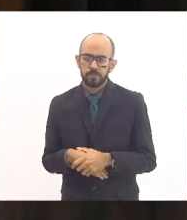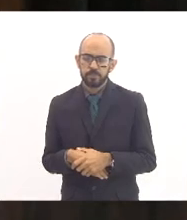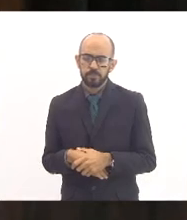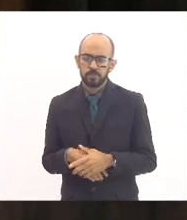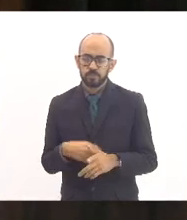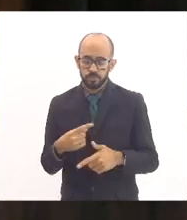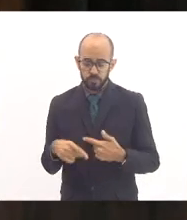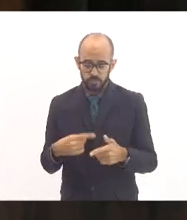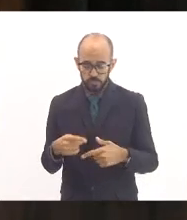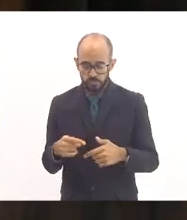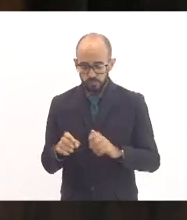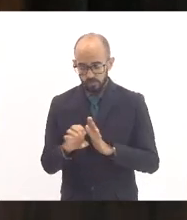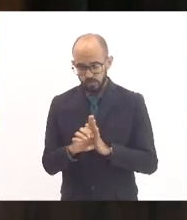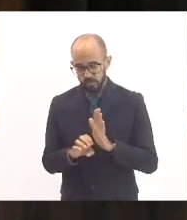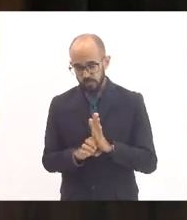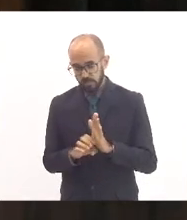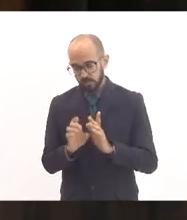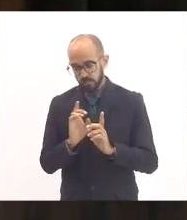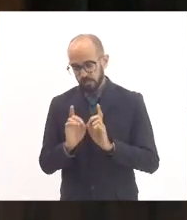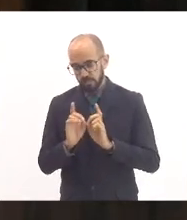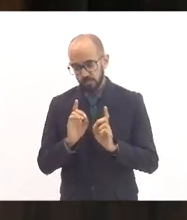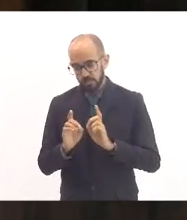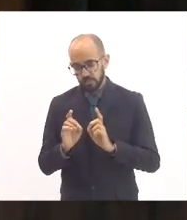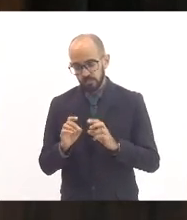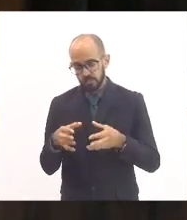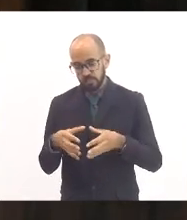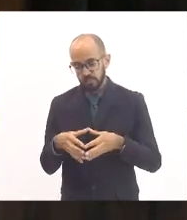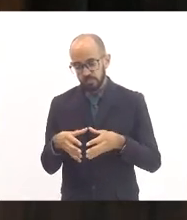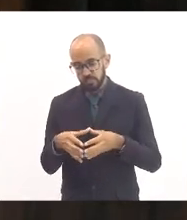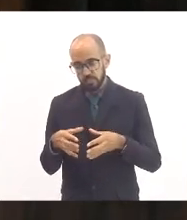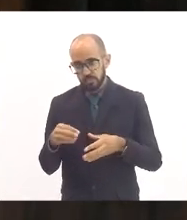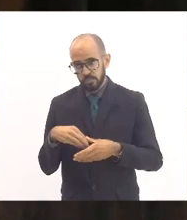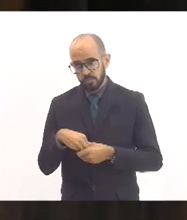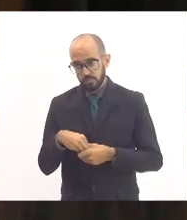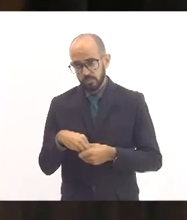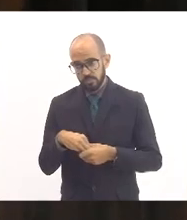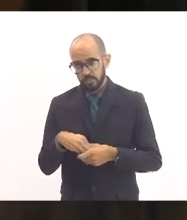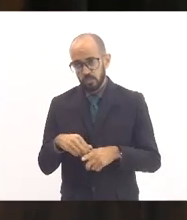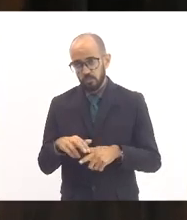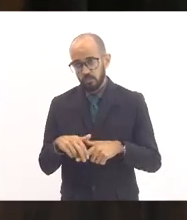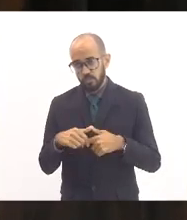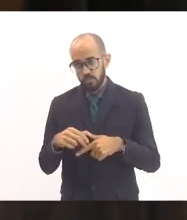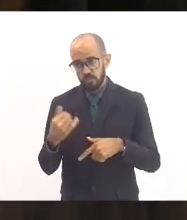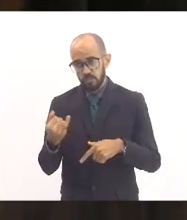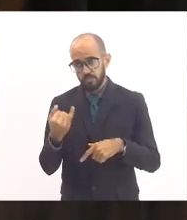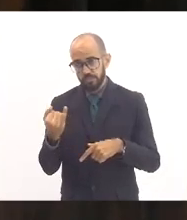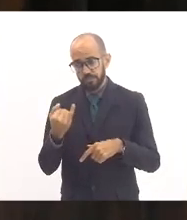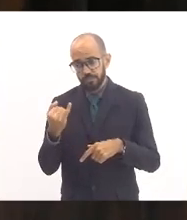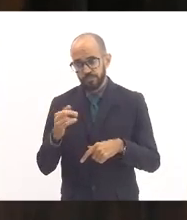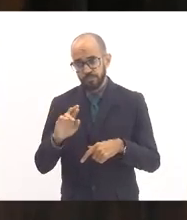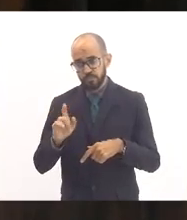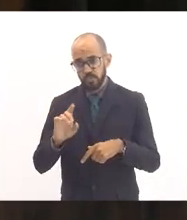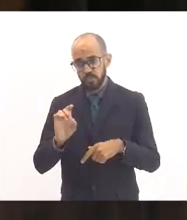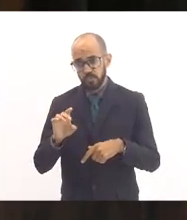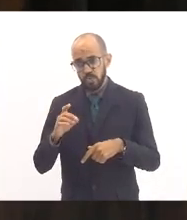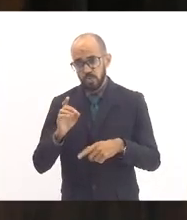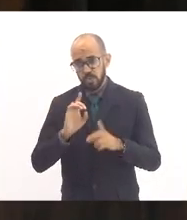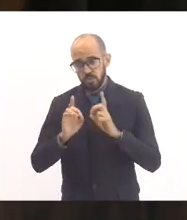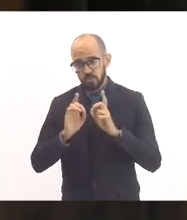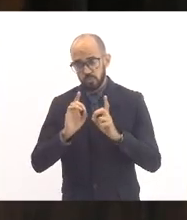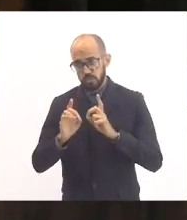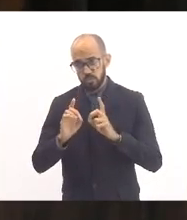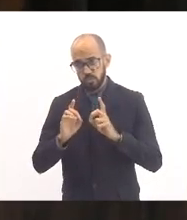essas emendas são discutidas nas comissões internas por isso é importância não só da discussão